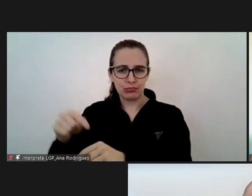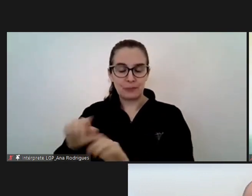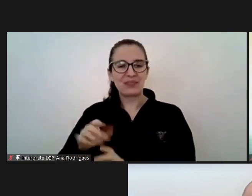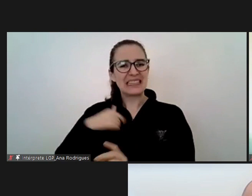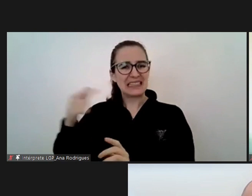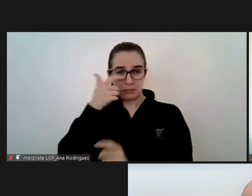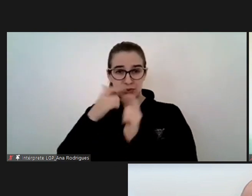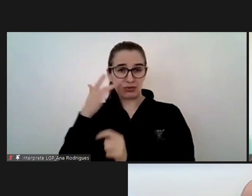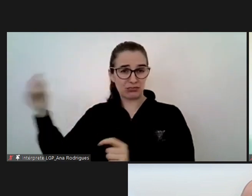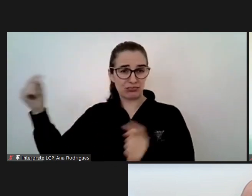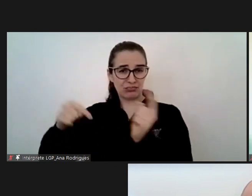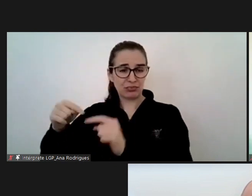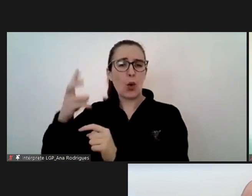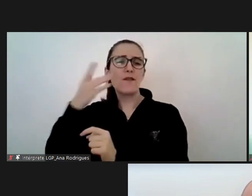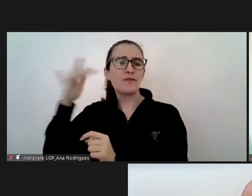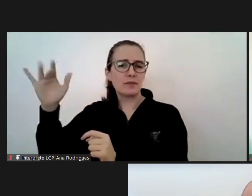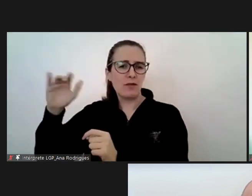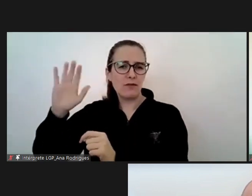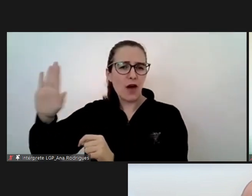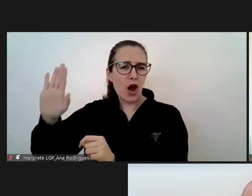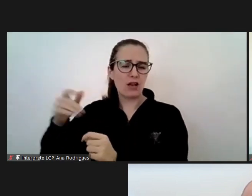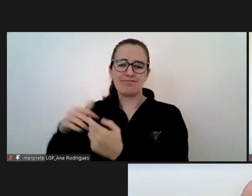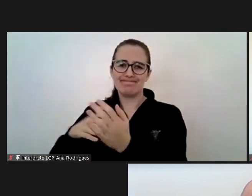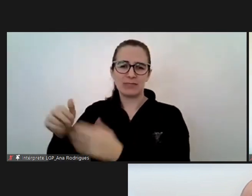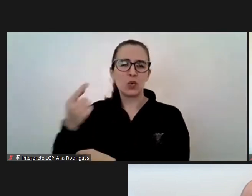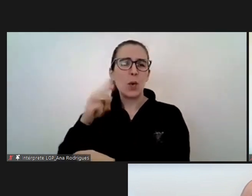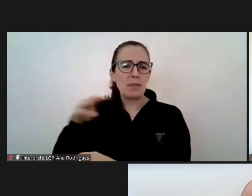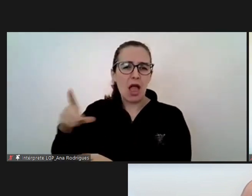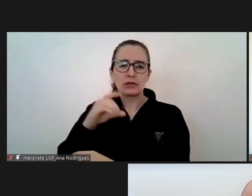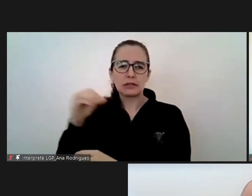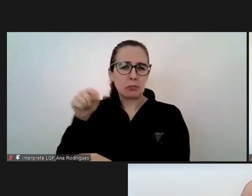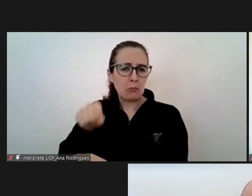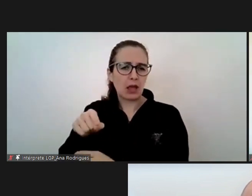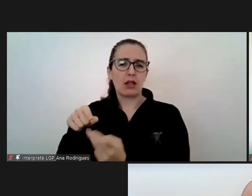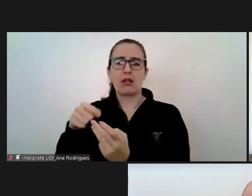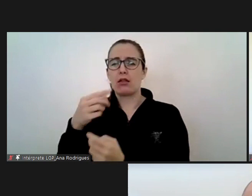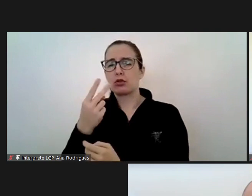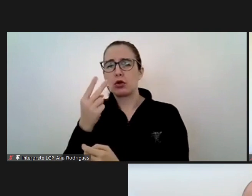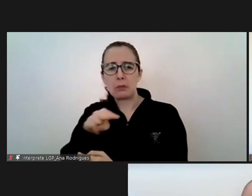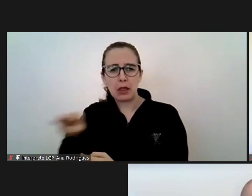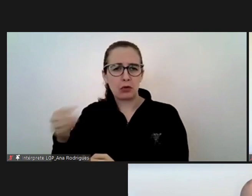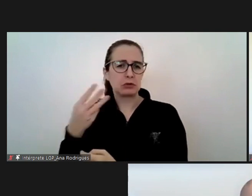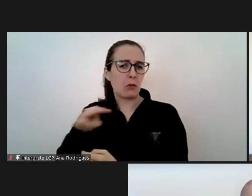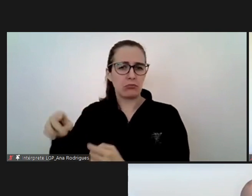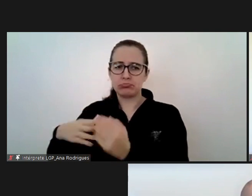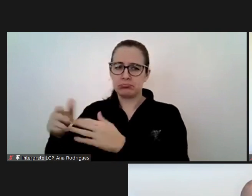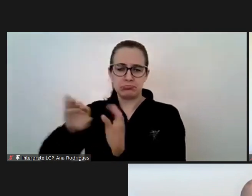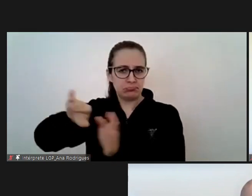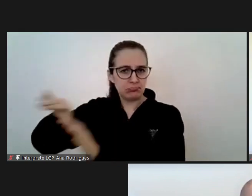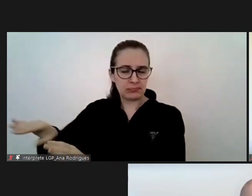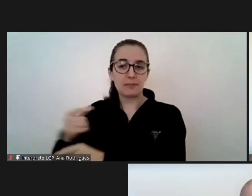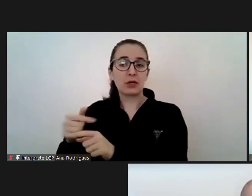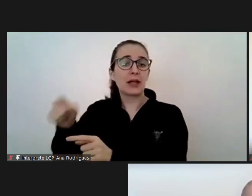imigração, porque não vale a pena discutir se são 600 mil, 1 milhão, 2 milhões, 3 milhões, porque há um problema de como é